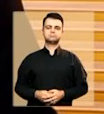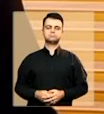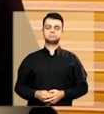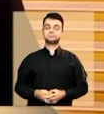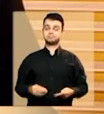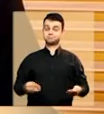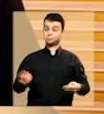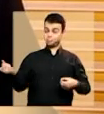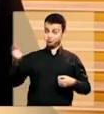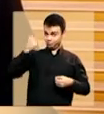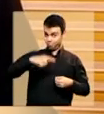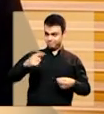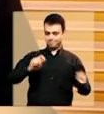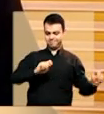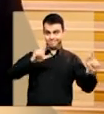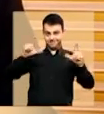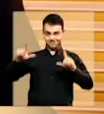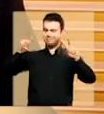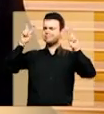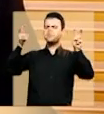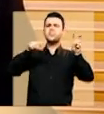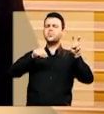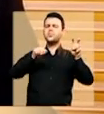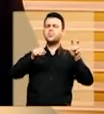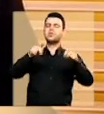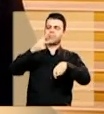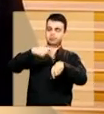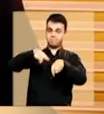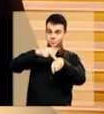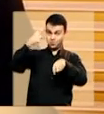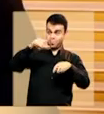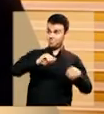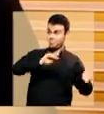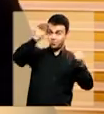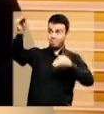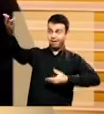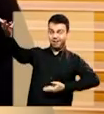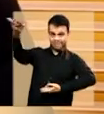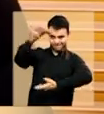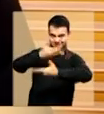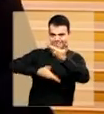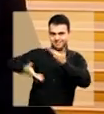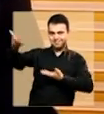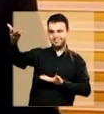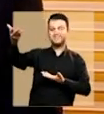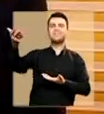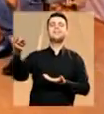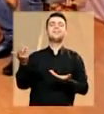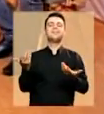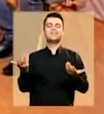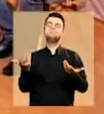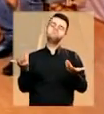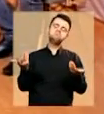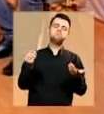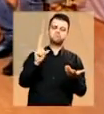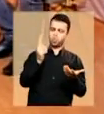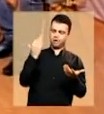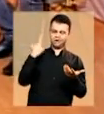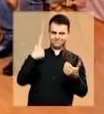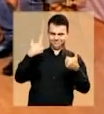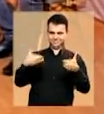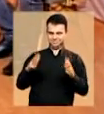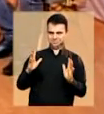E de volta com o ponto de vista, falando hoje sobre intercâmbios. A gente falava nos